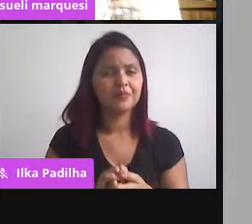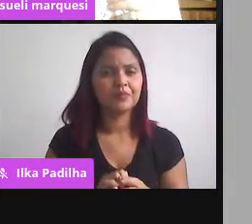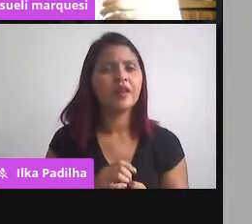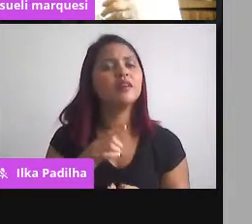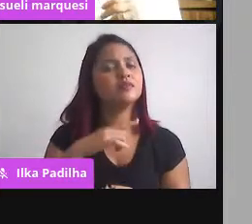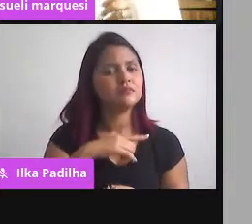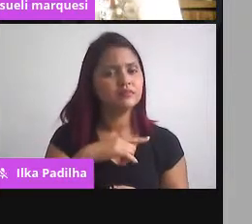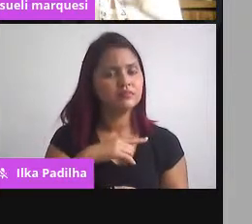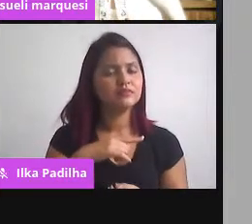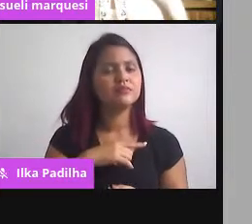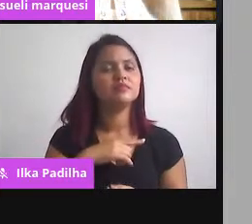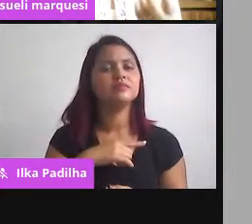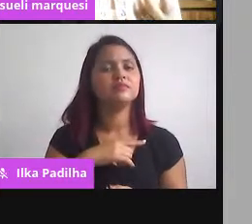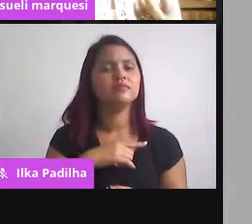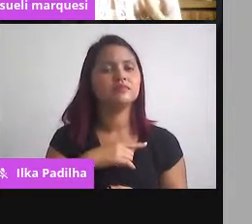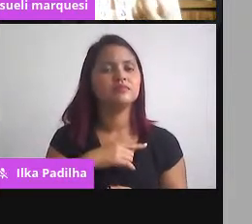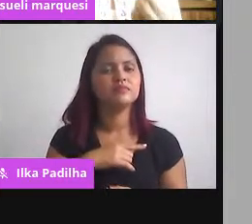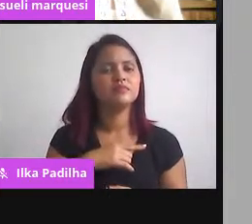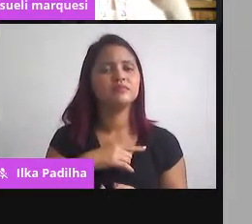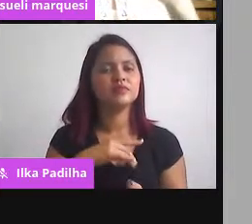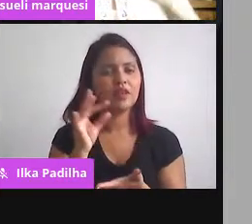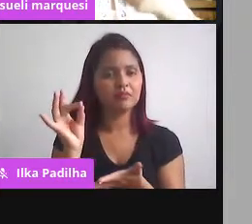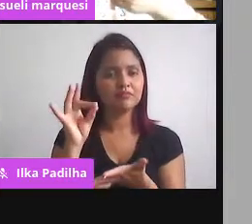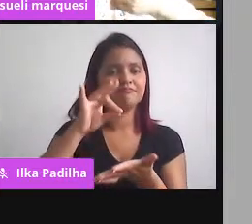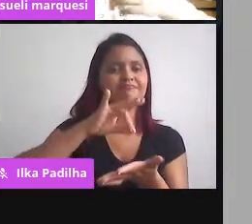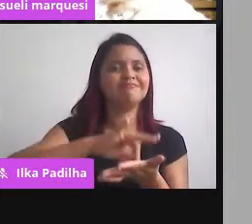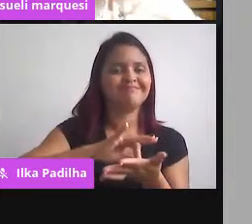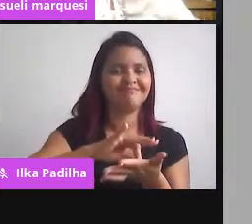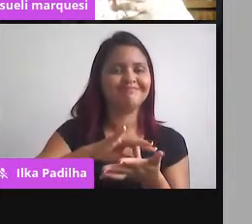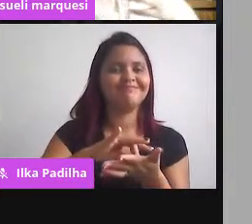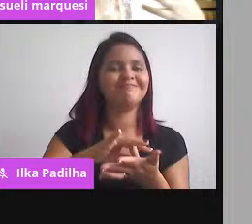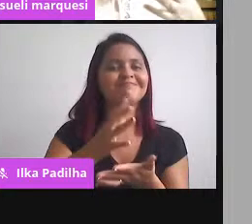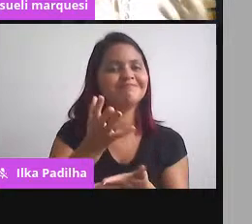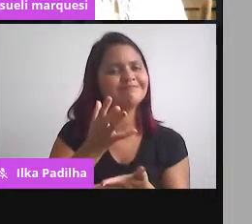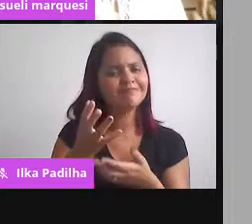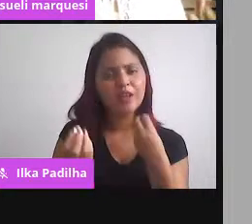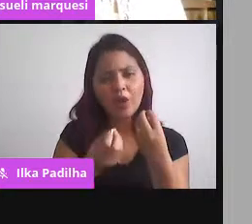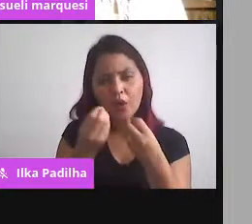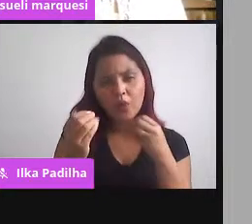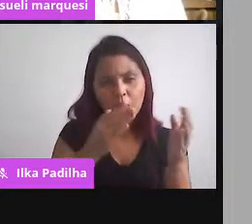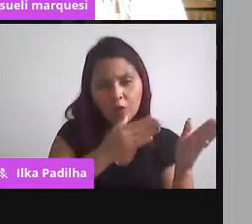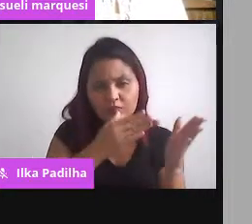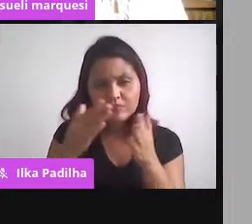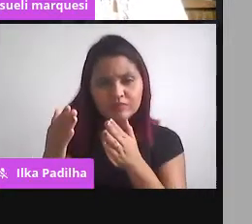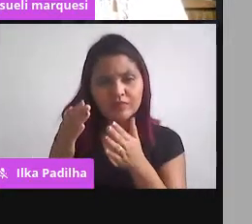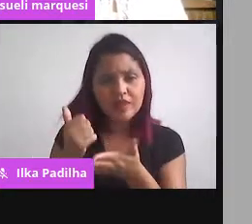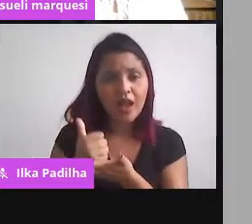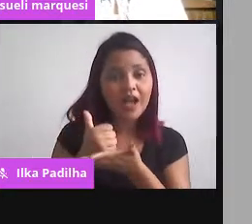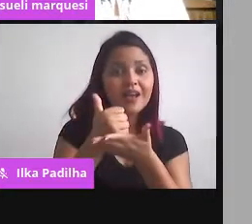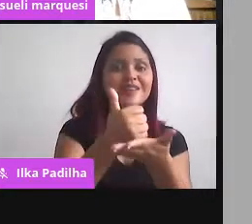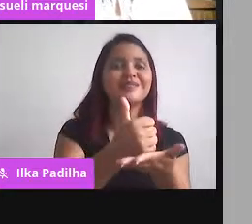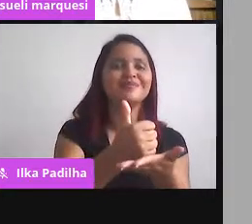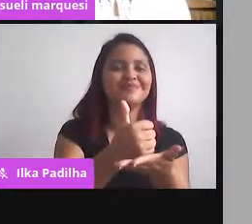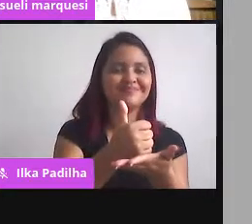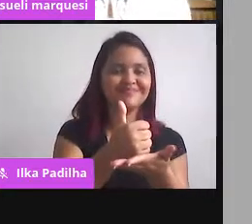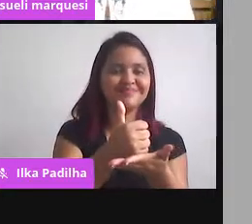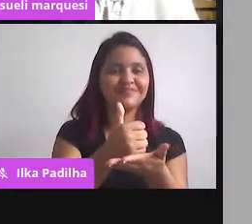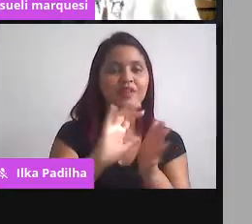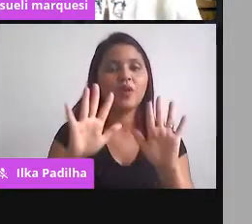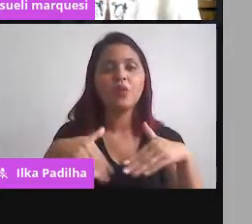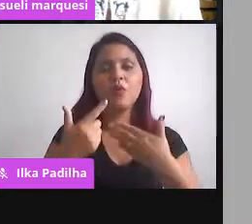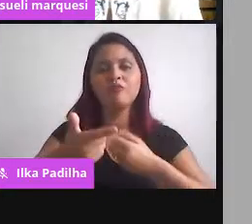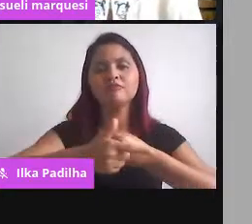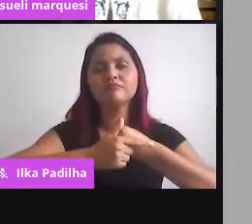tinha uma materialidade e queria ver como é que essas sequências davam esse apoio, né? E quais as funções